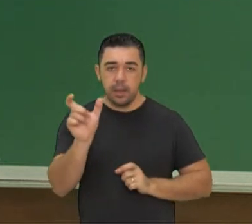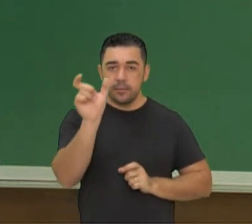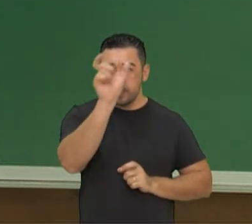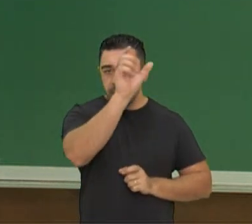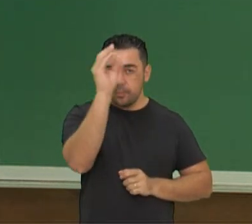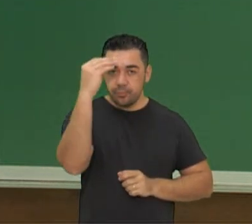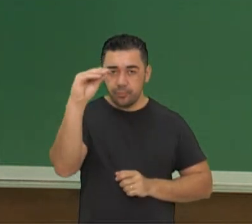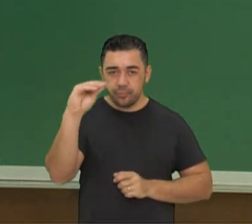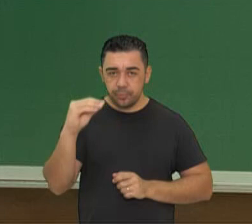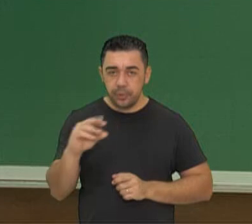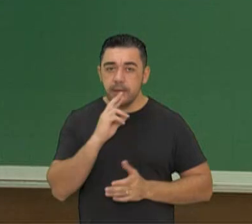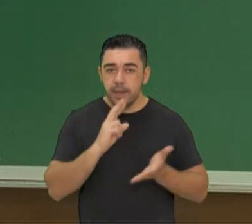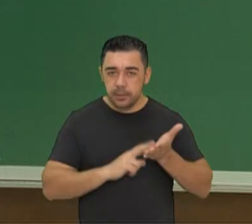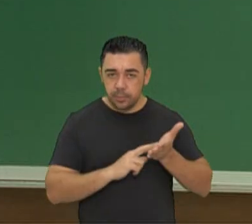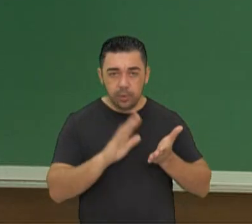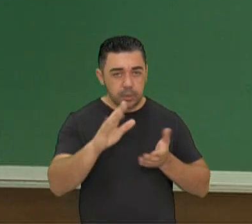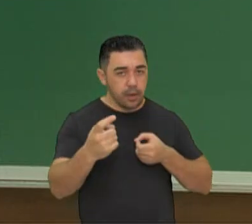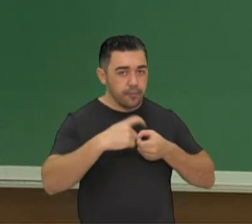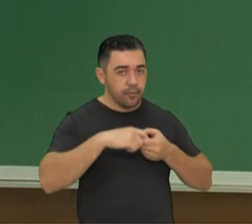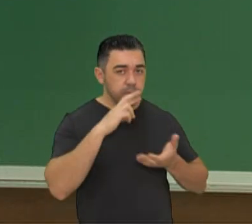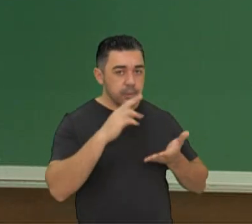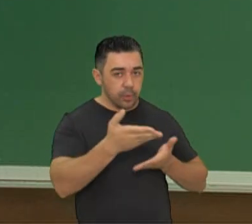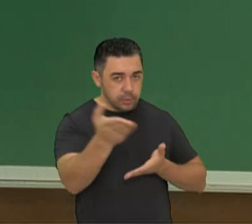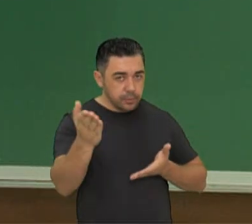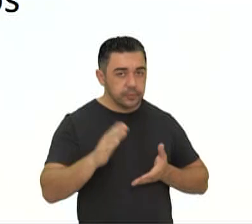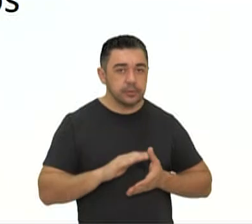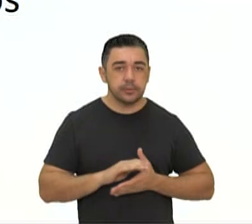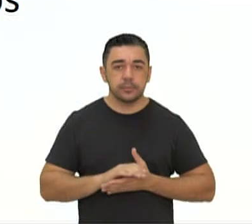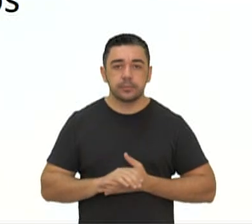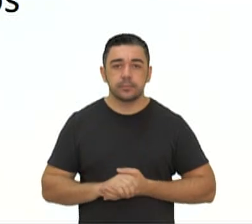Então, responda aí para mim e eu já volto com a resposta desse quiz.